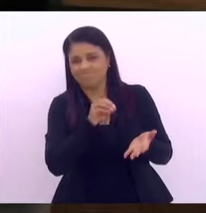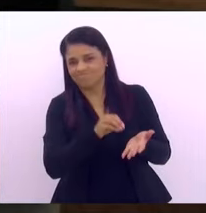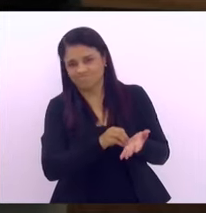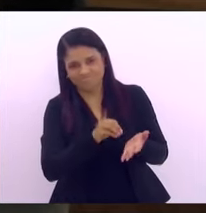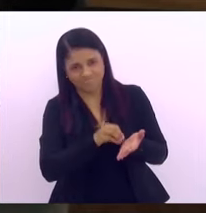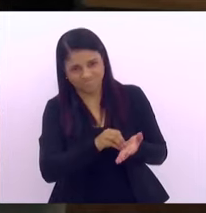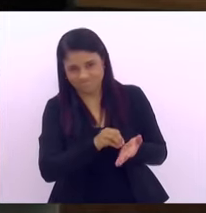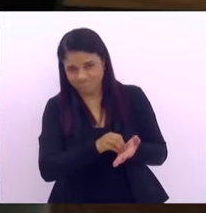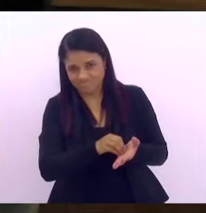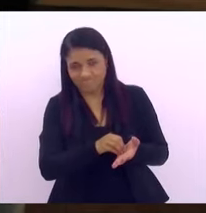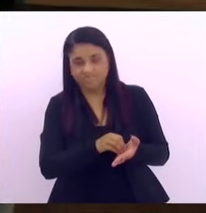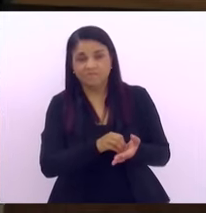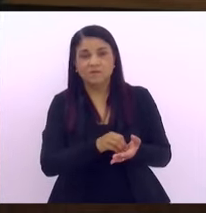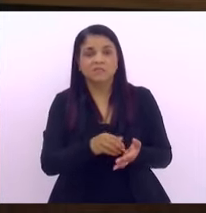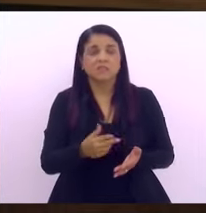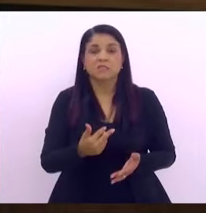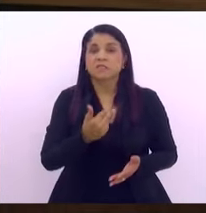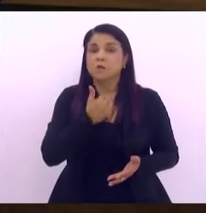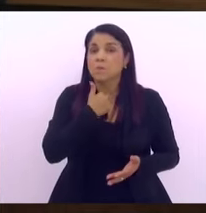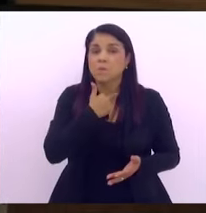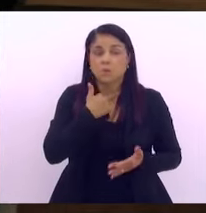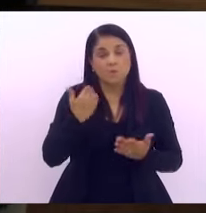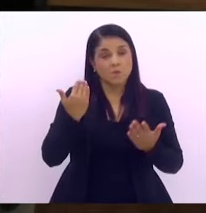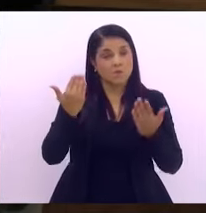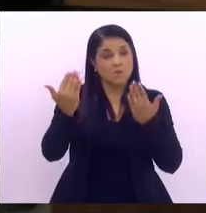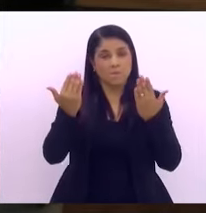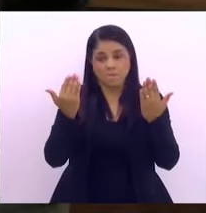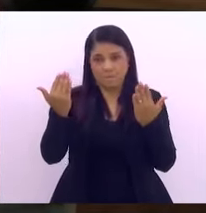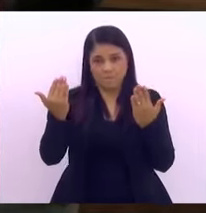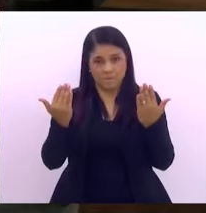justificável. Outra coisa, não se pode comparar